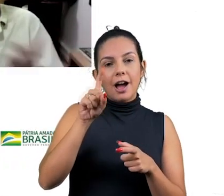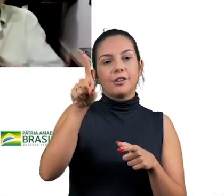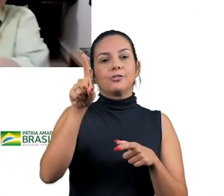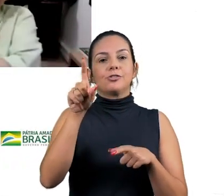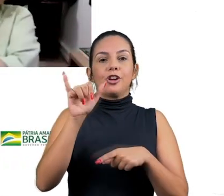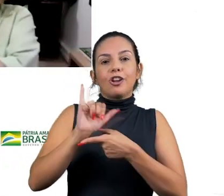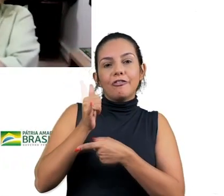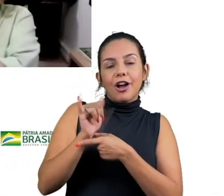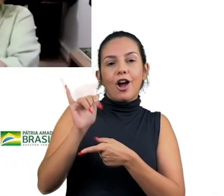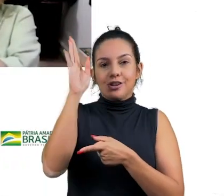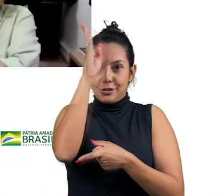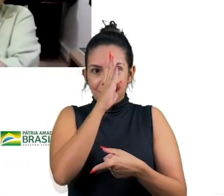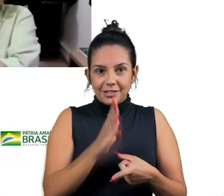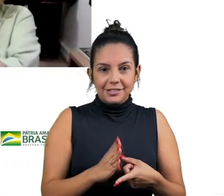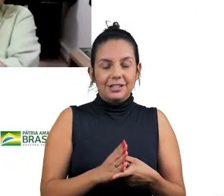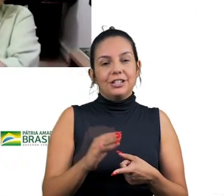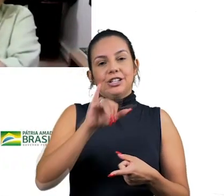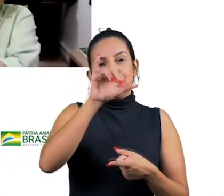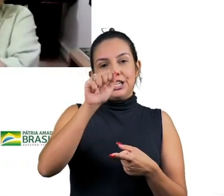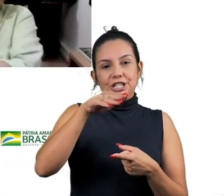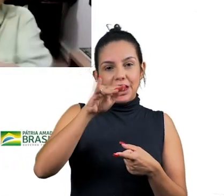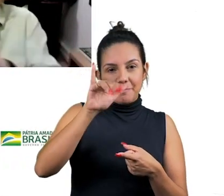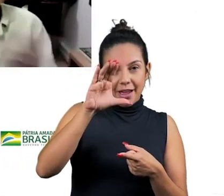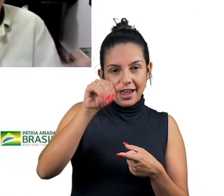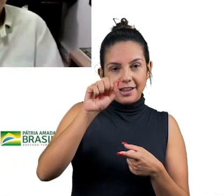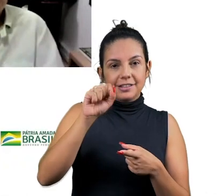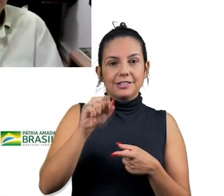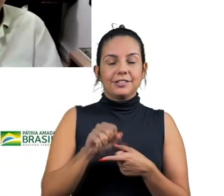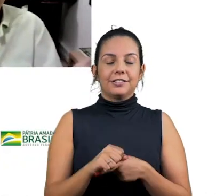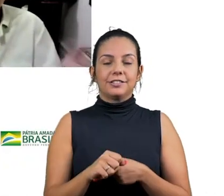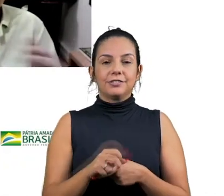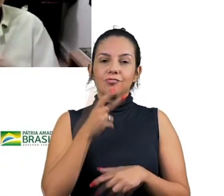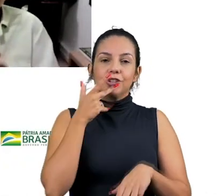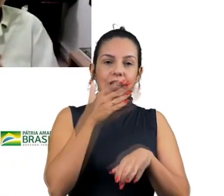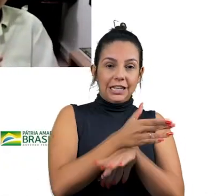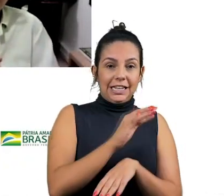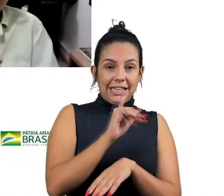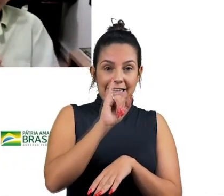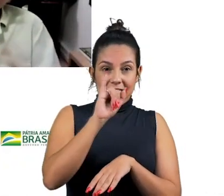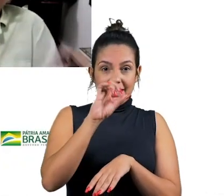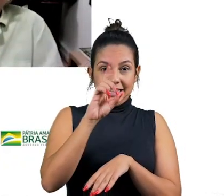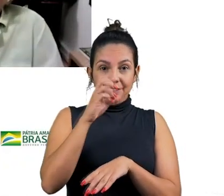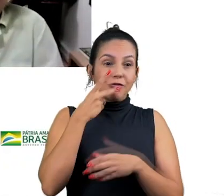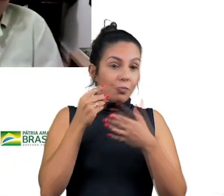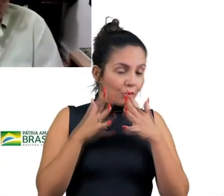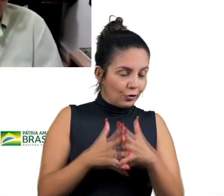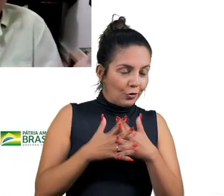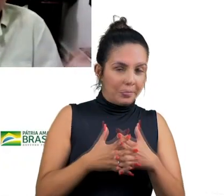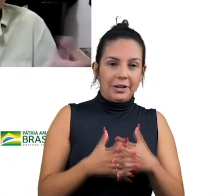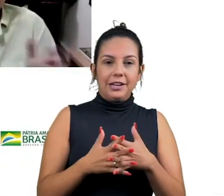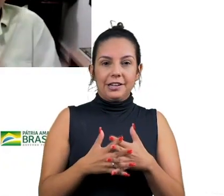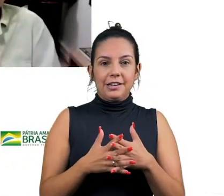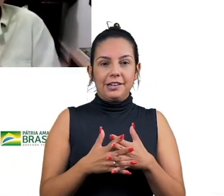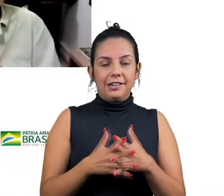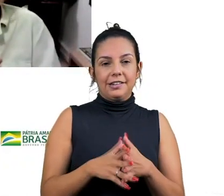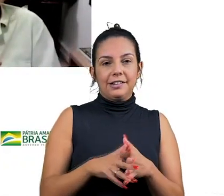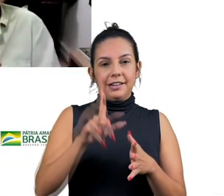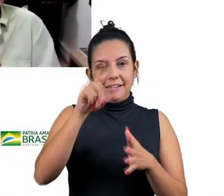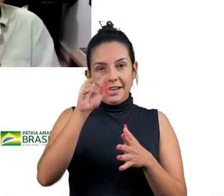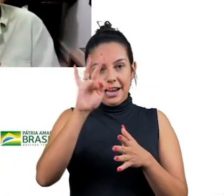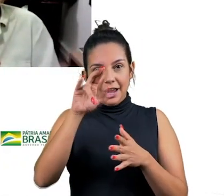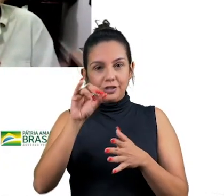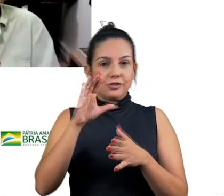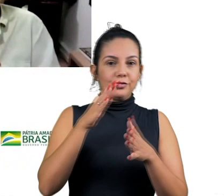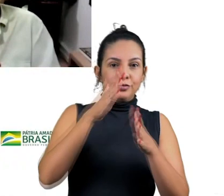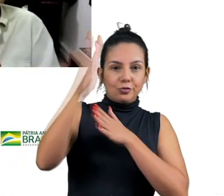brasileiros e jamaicanos. E se a gente for entrar na ideologia, complica muito, né? Os Pois é. latinos